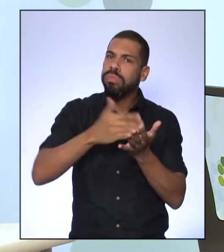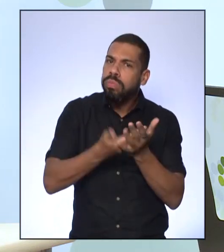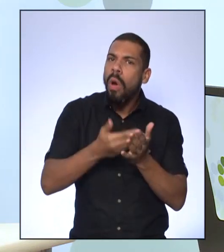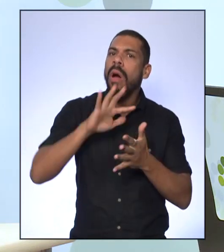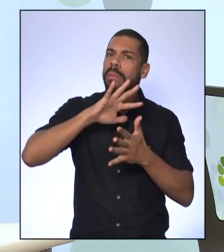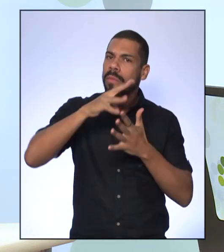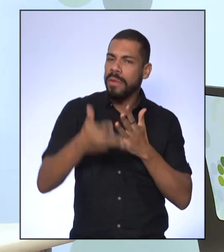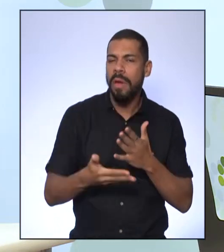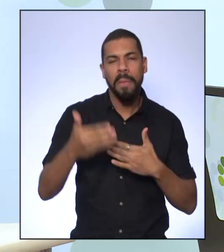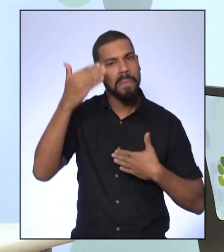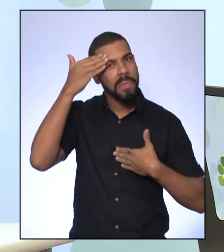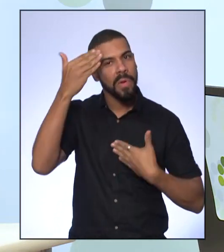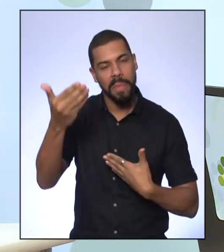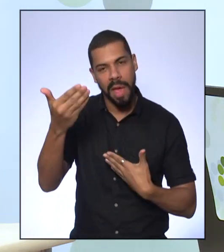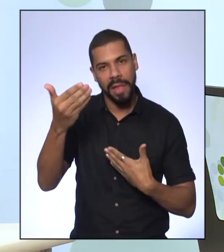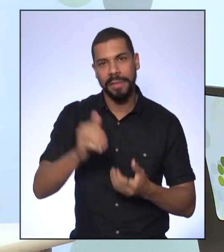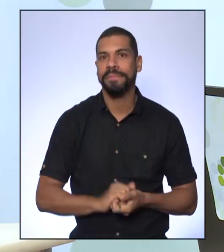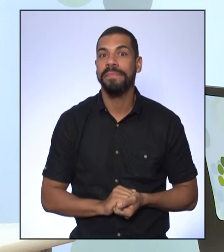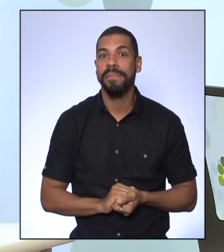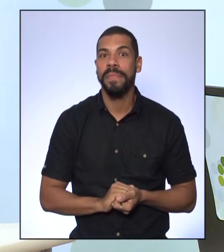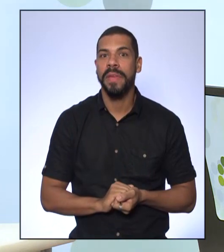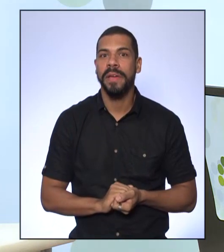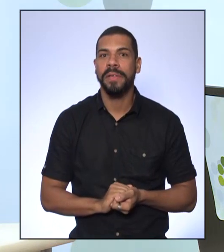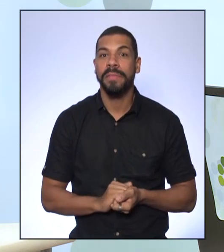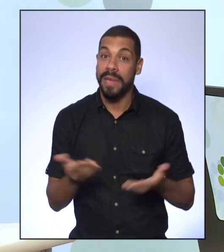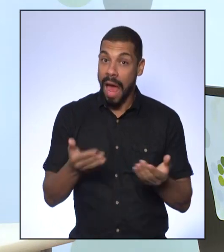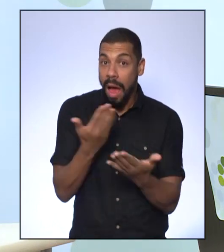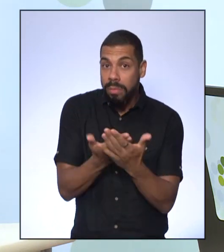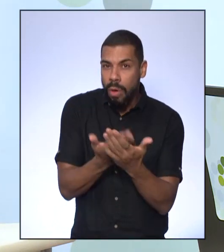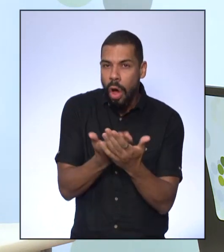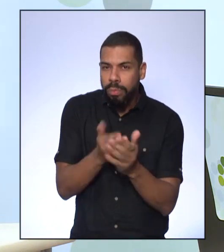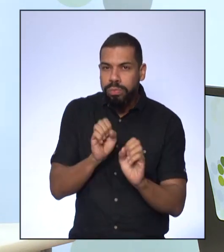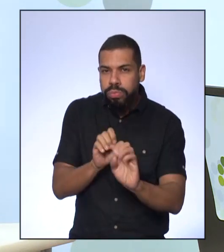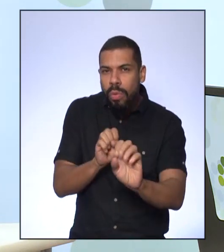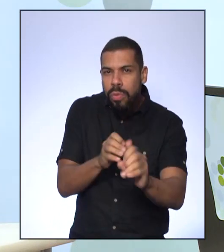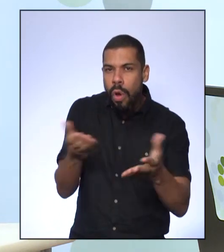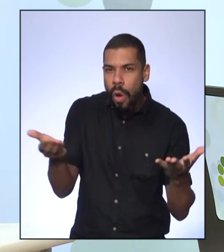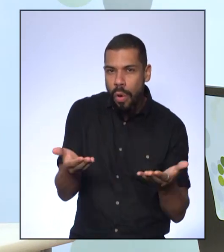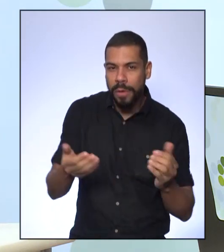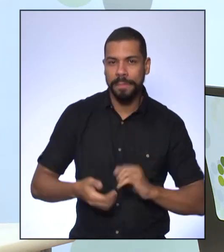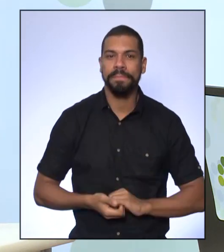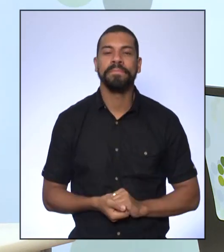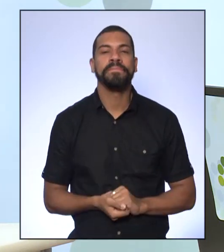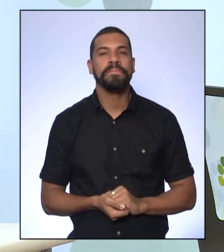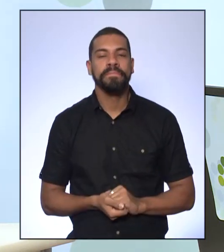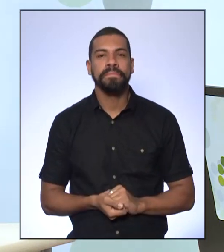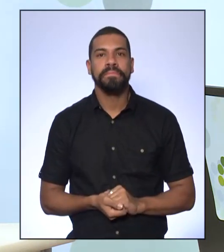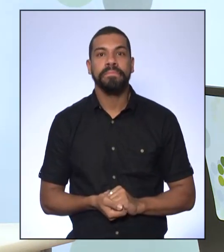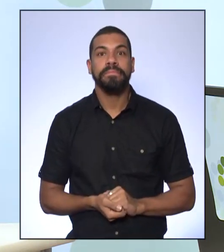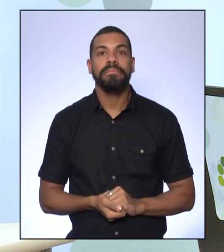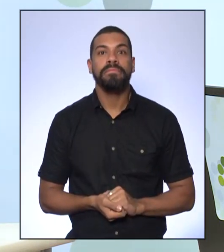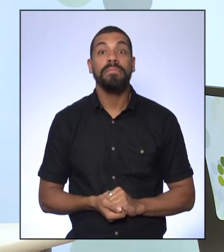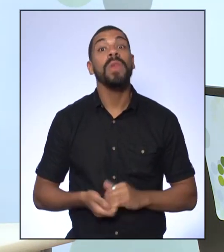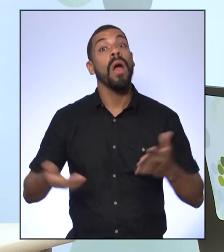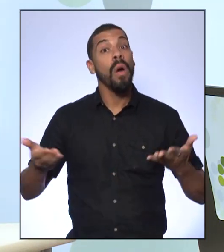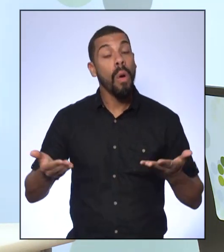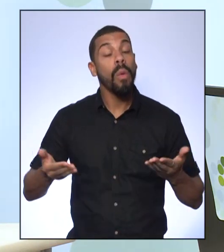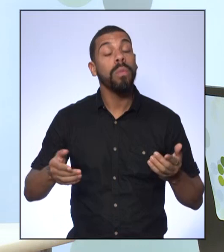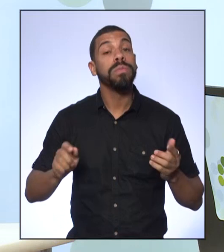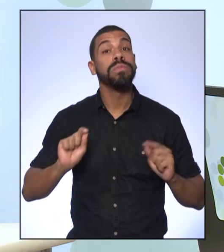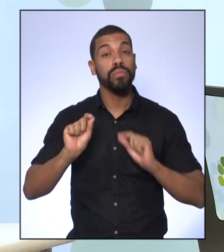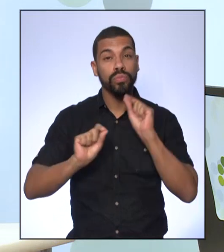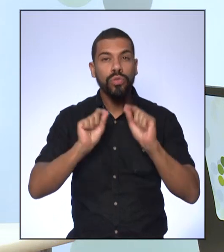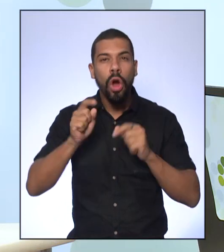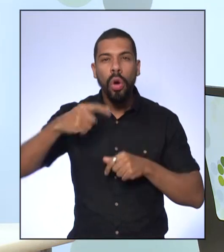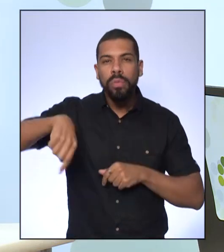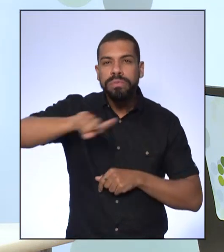intérpretes. Muito obrigado por ser a minha voz nessa aula de hoje, tá? Bom, na aula de hoje, então, a gente vai